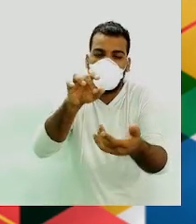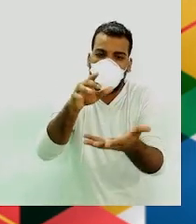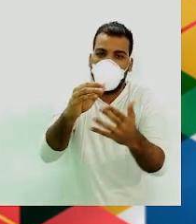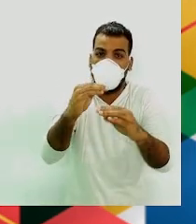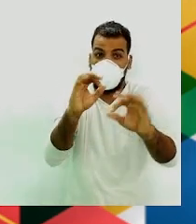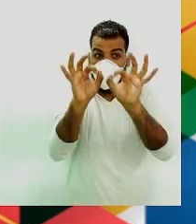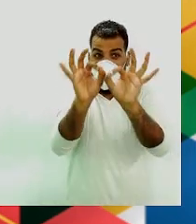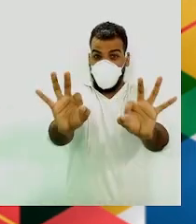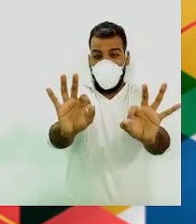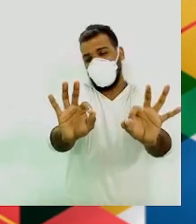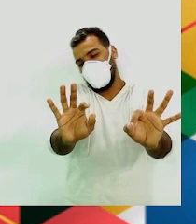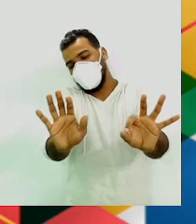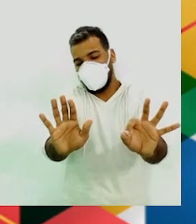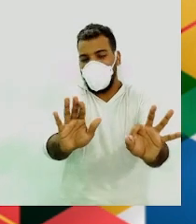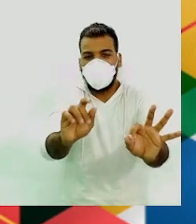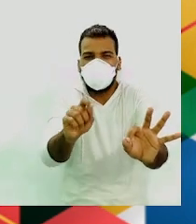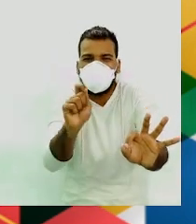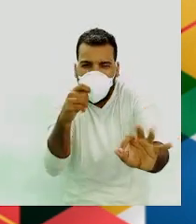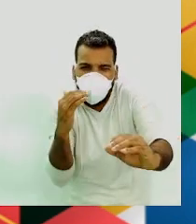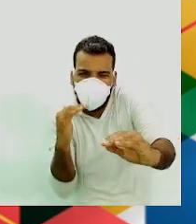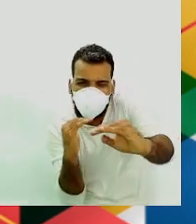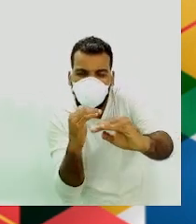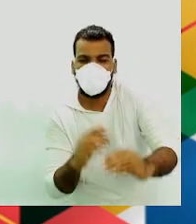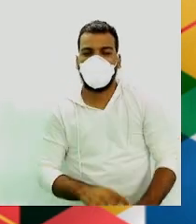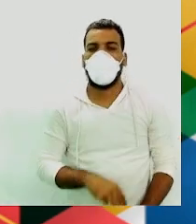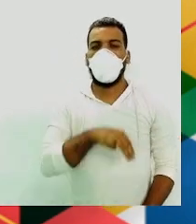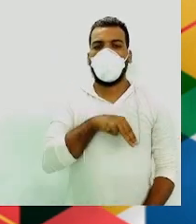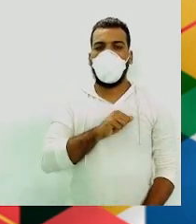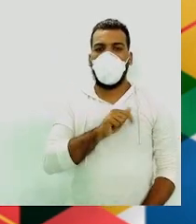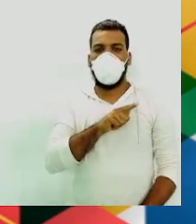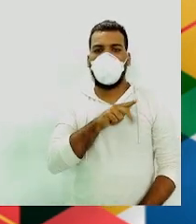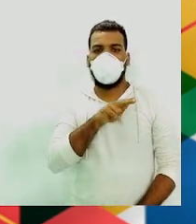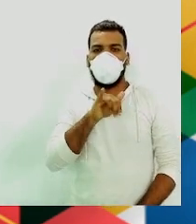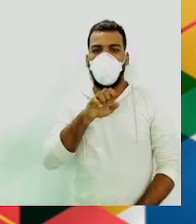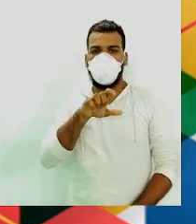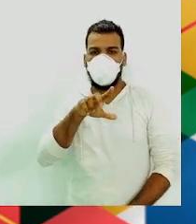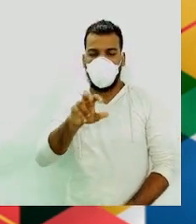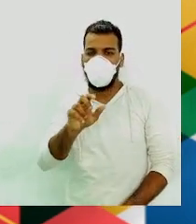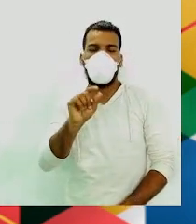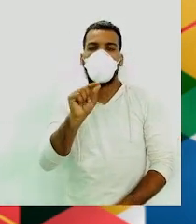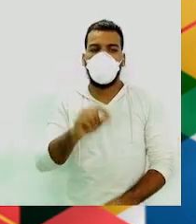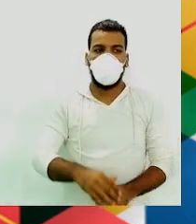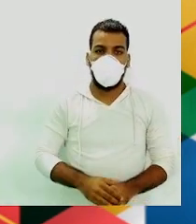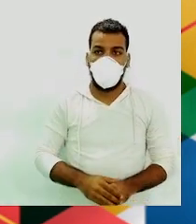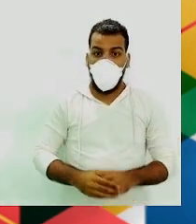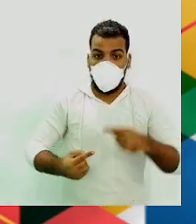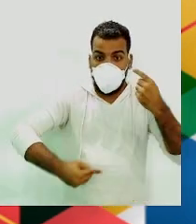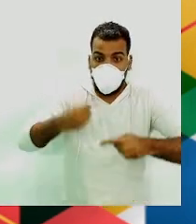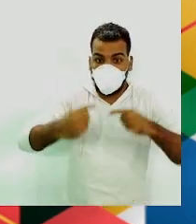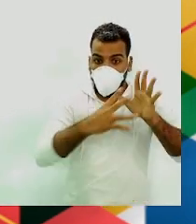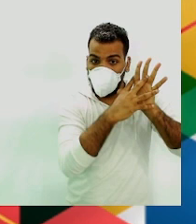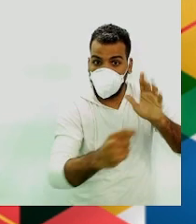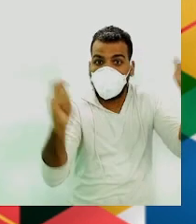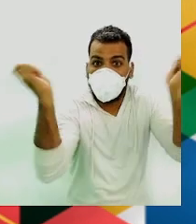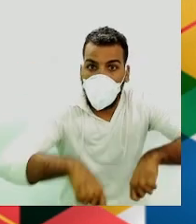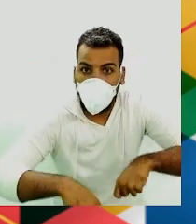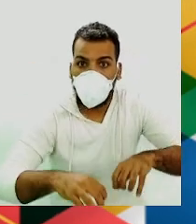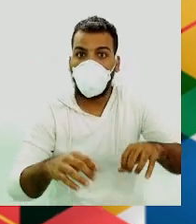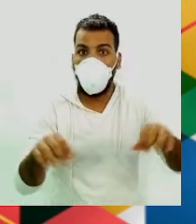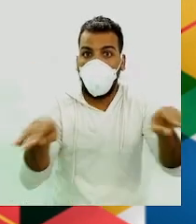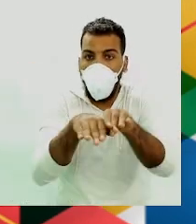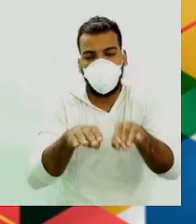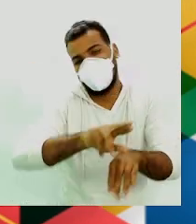o perfeito, mas aquilo que é essencial. Maquiavel dizia o seguinte, nenhum modelo de política é o ideal. Se não